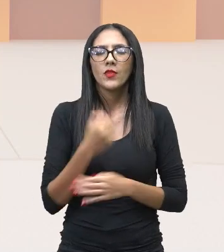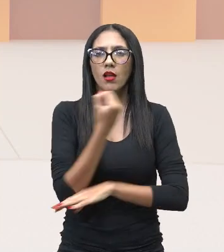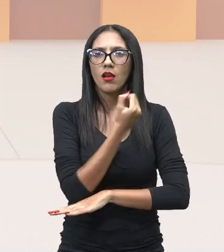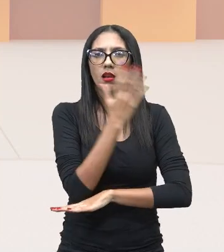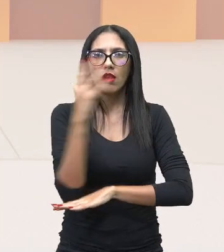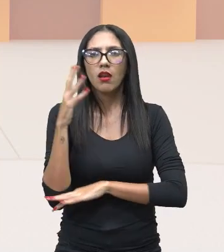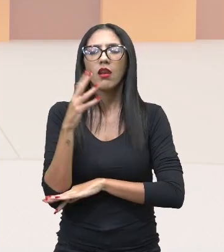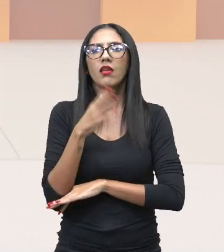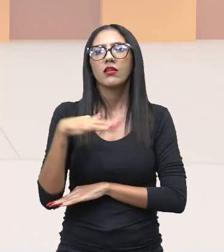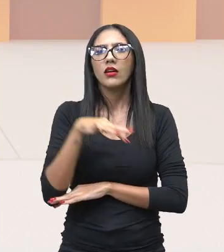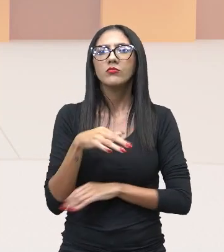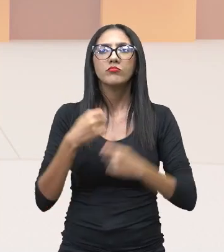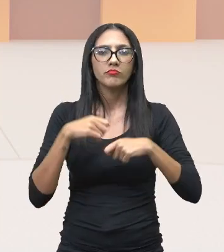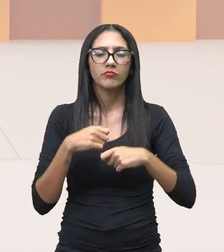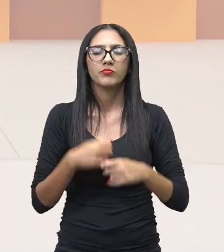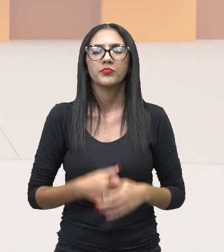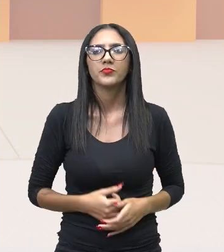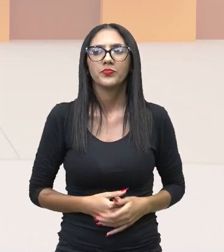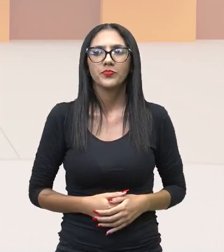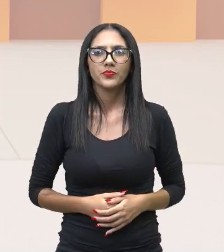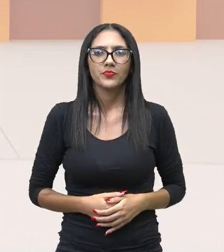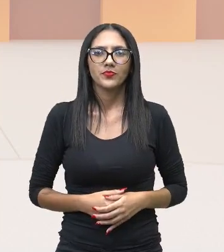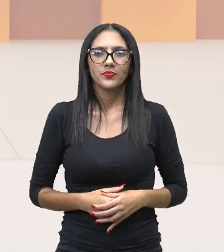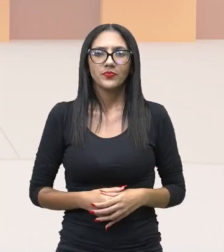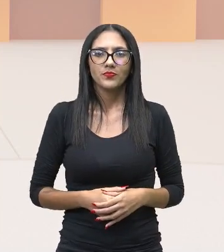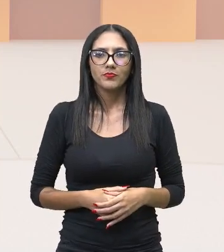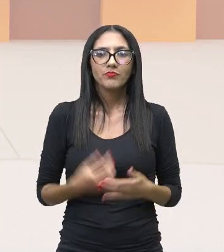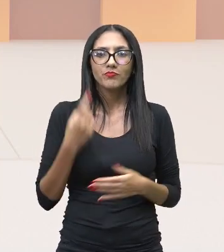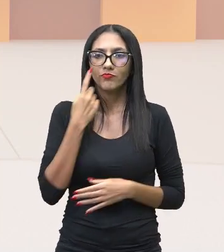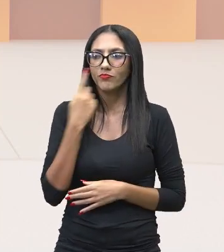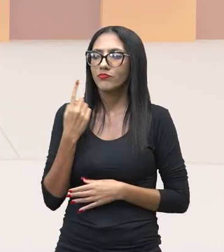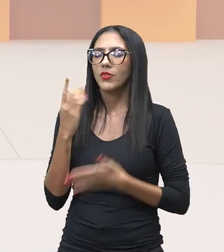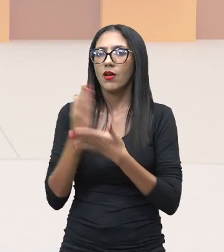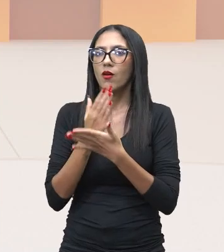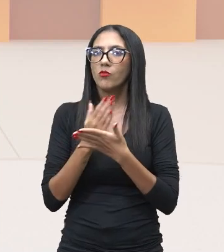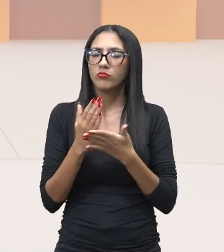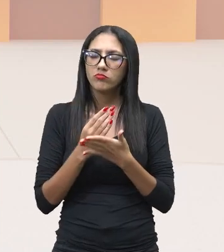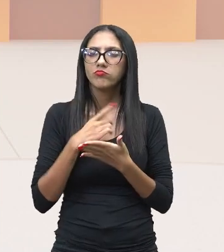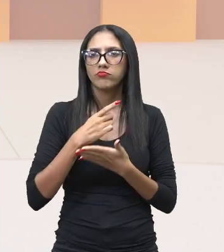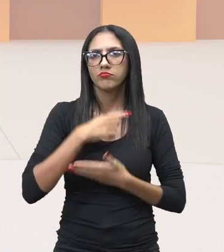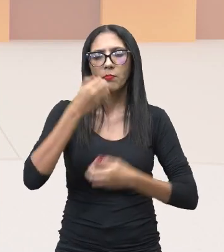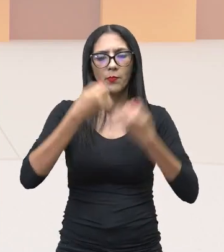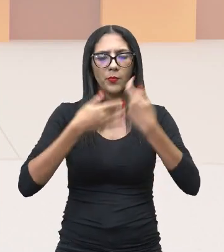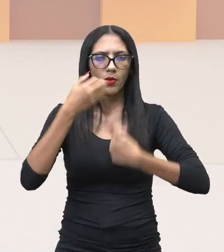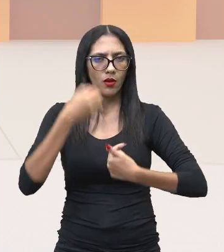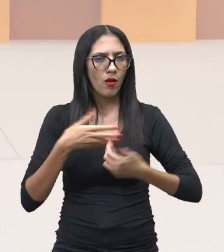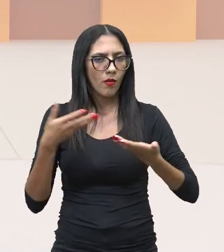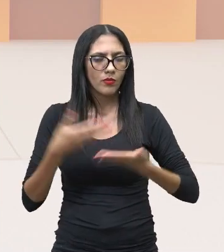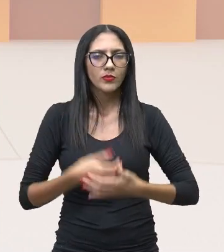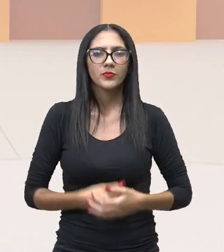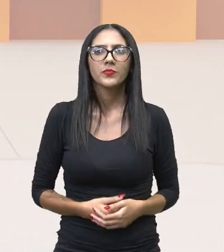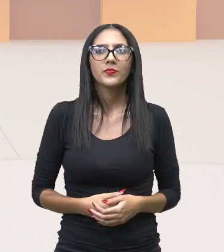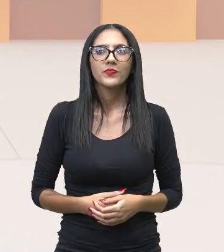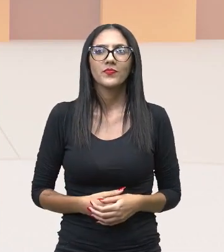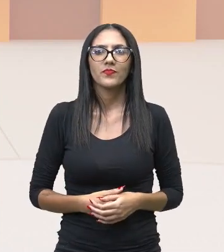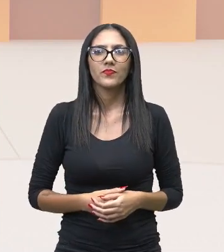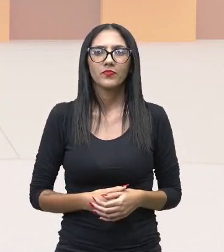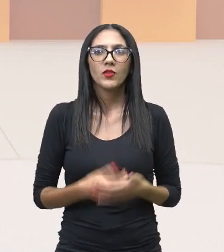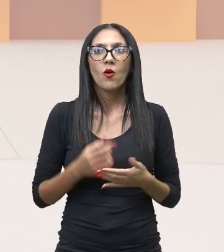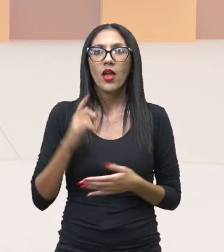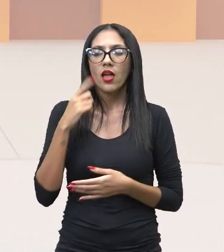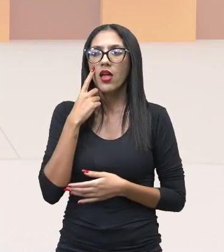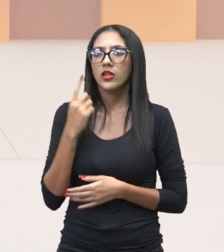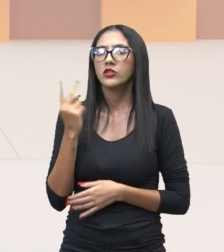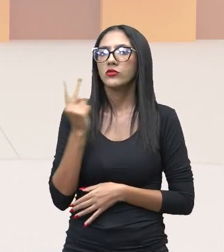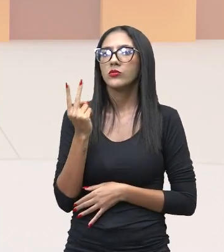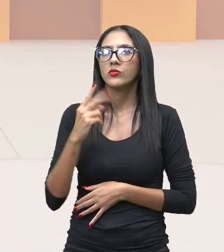nosso território seja garantido. Então aqui a gente tem algumas dessas ações que a gente vai comentar aqui, por exemplo, e a gente está falando lá da década de